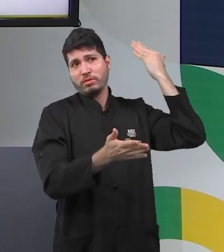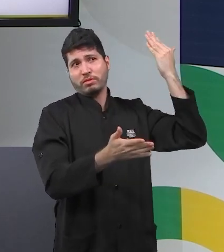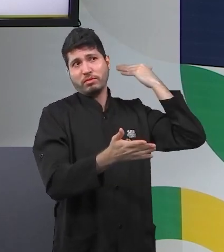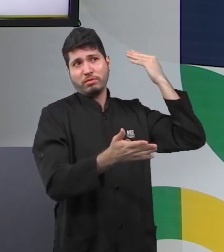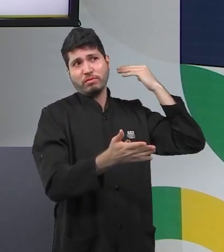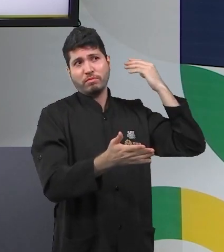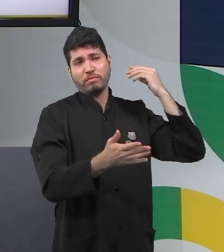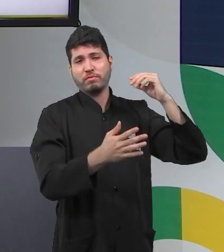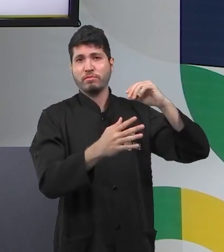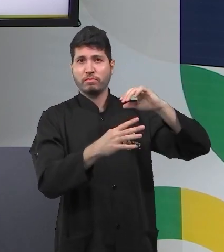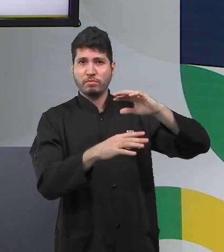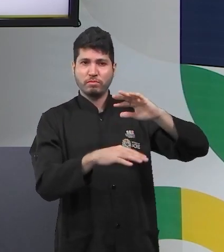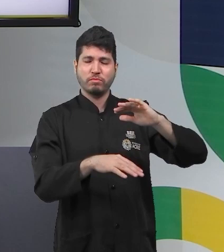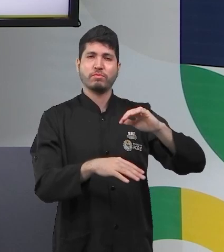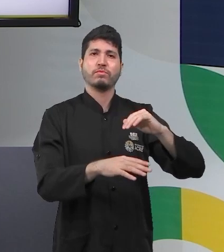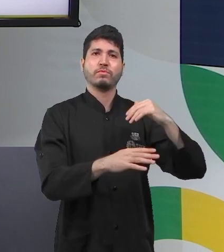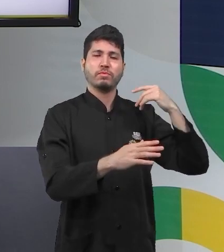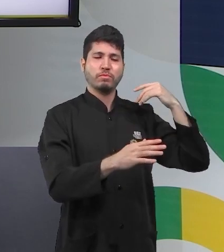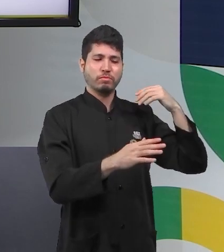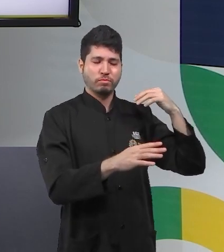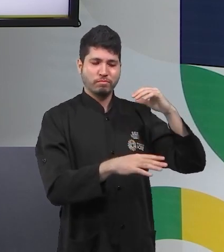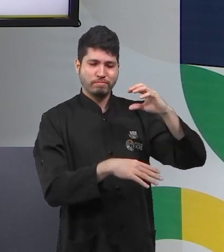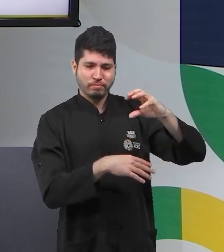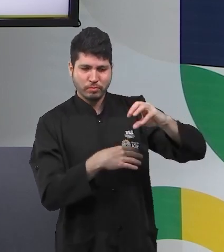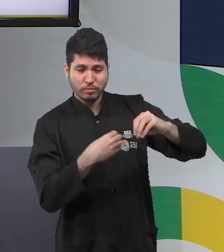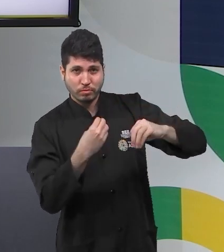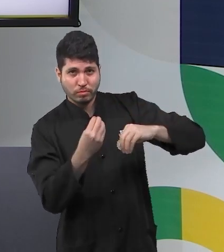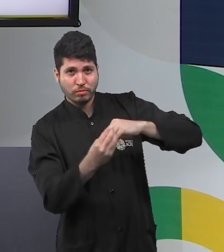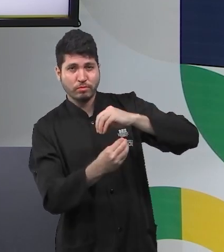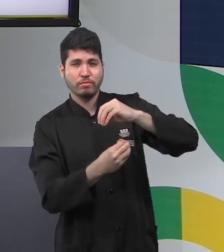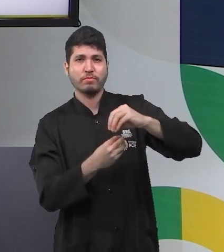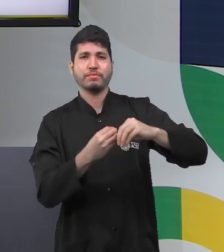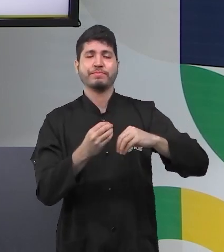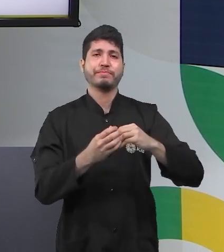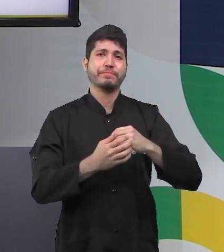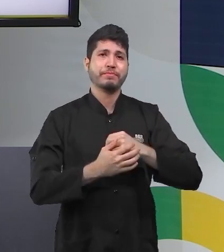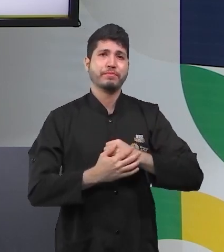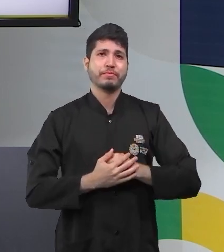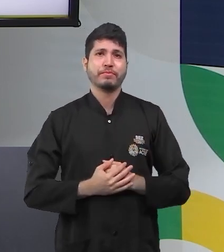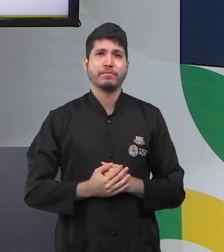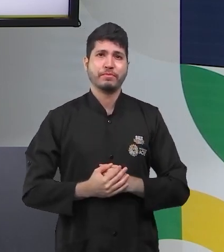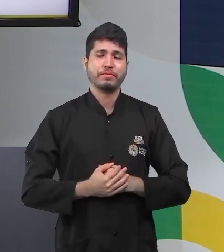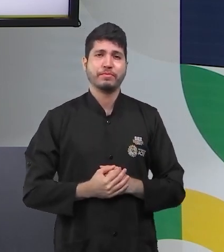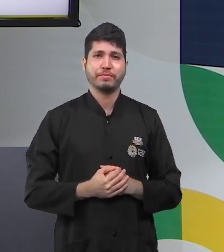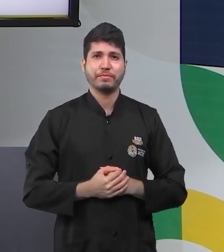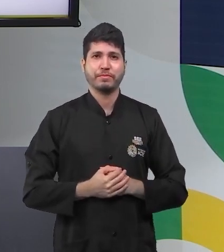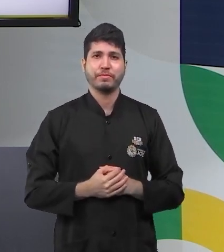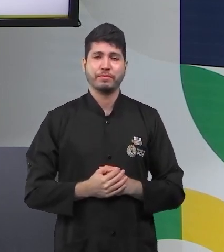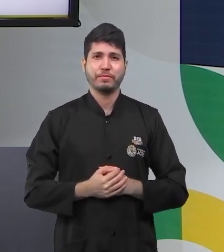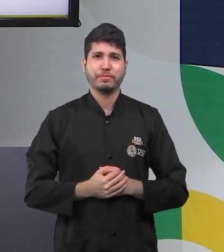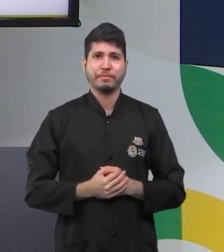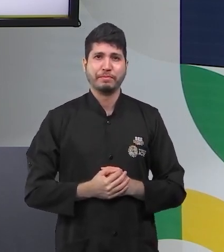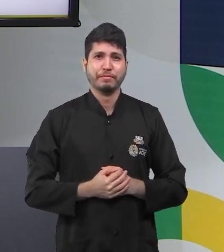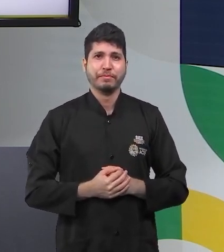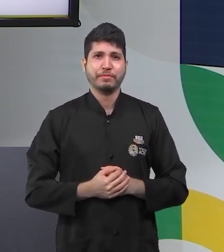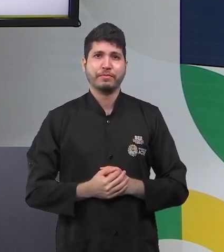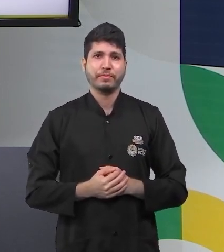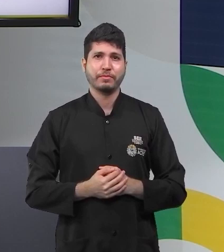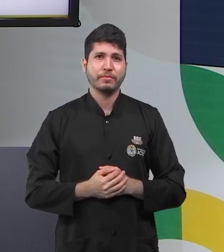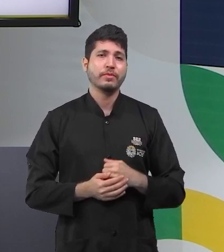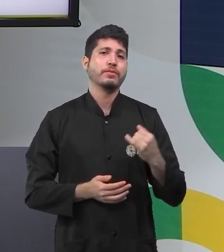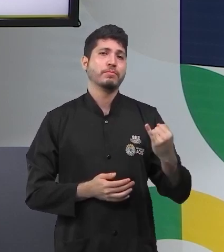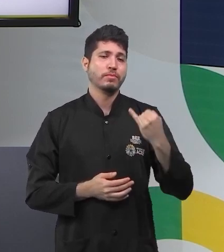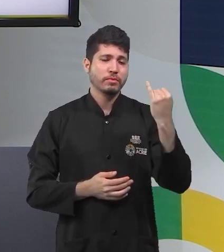foram subjugadas e aí a gente passa a buscar fazer um resgate cultural para entender as